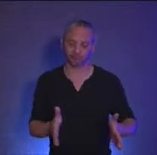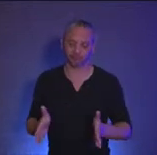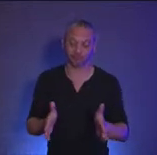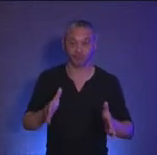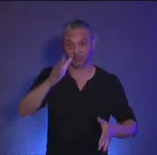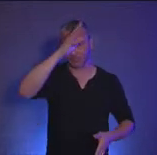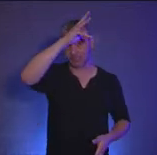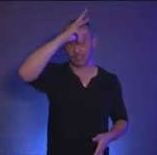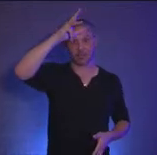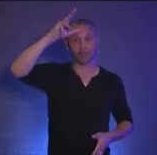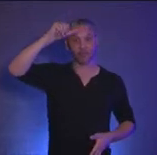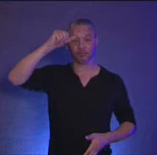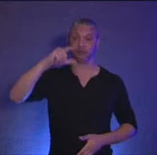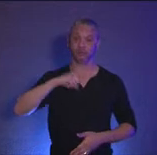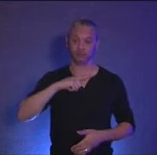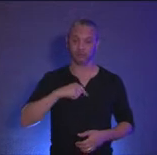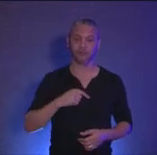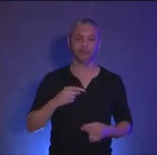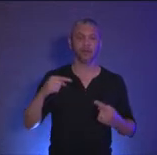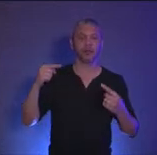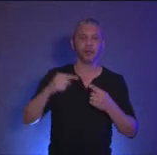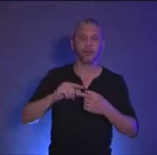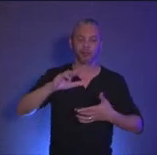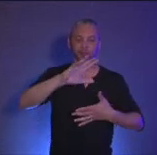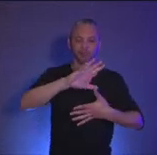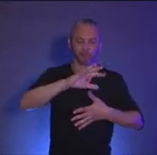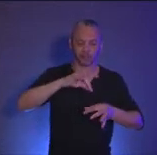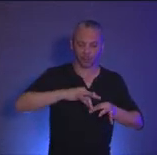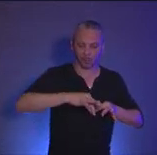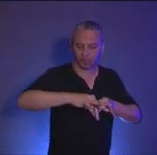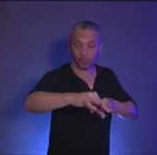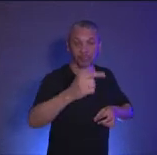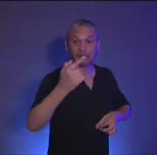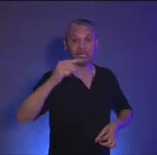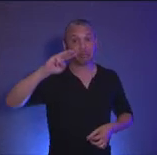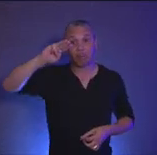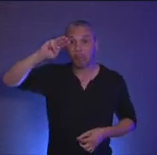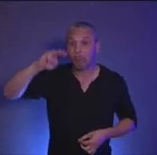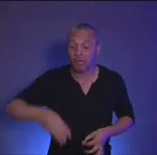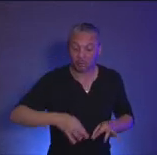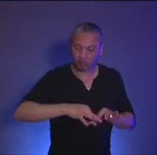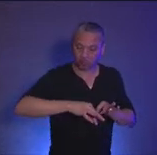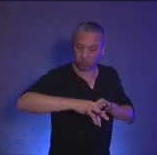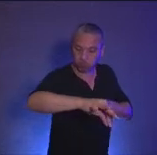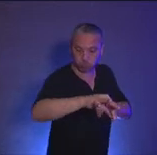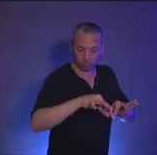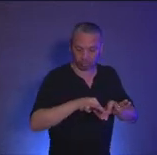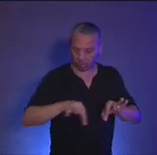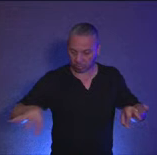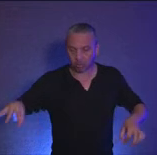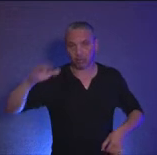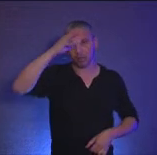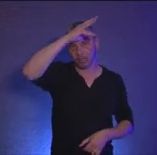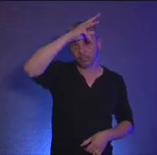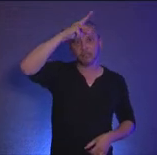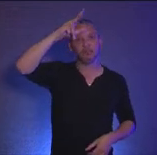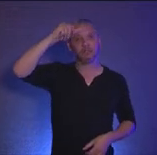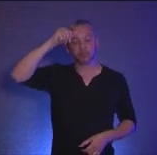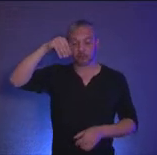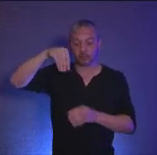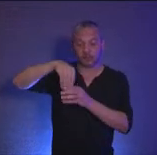A bacia hidrográfica amazônica, ela cobre uma área de quase 7 milhões de quilômetros quadrados e